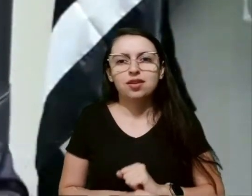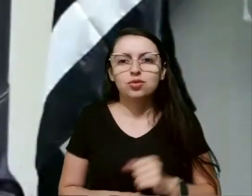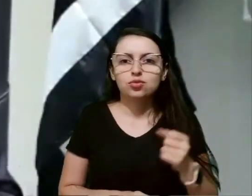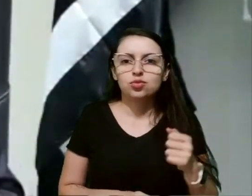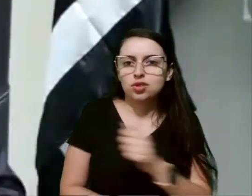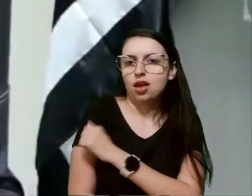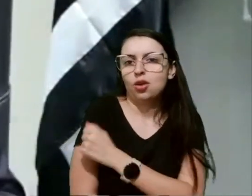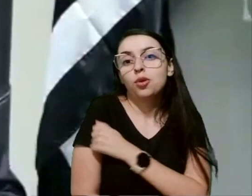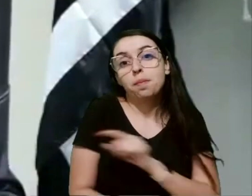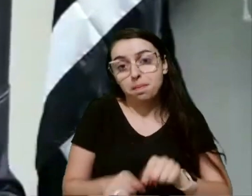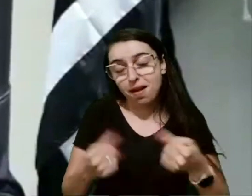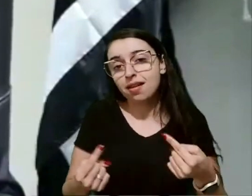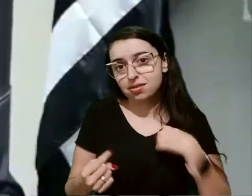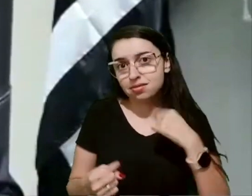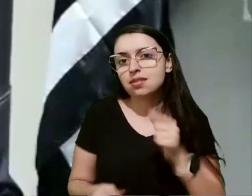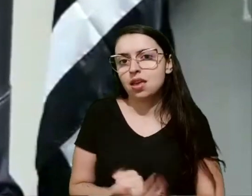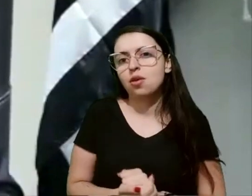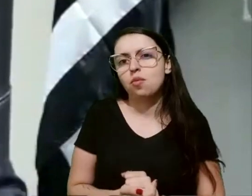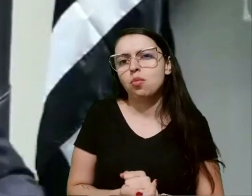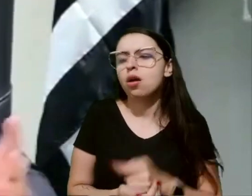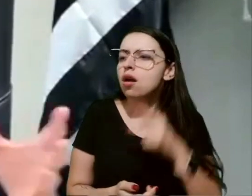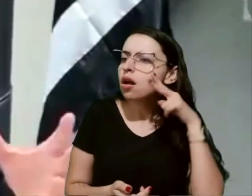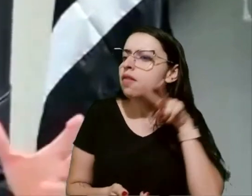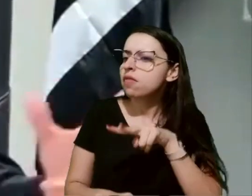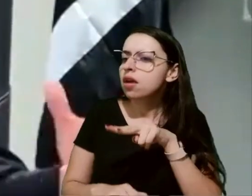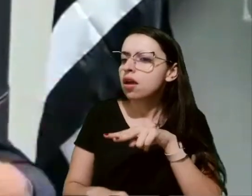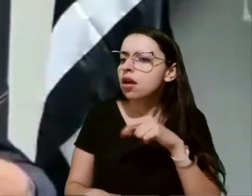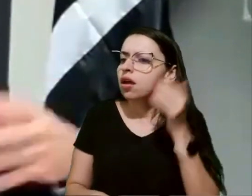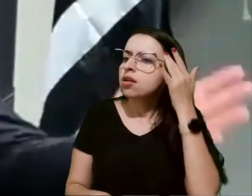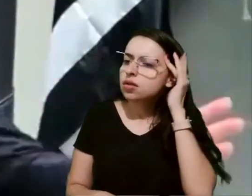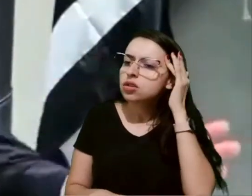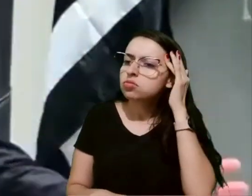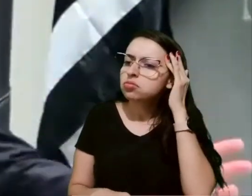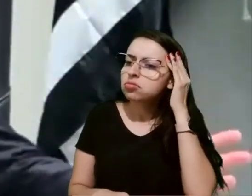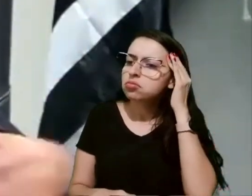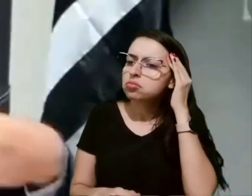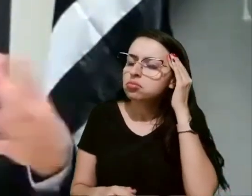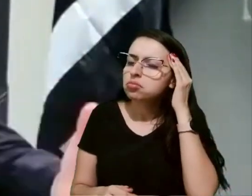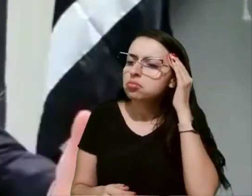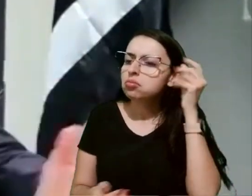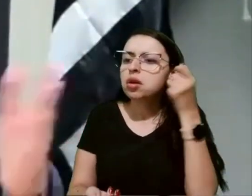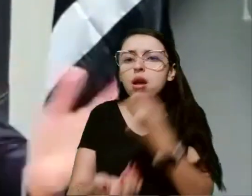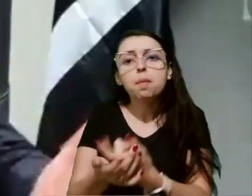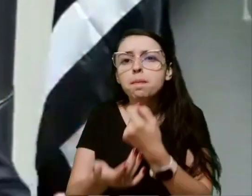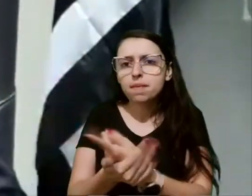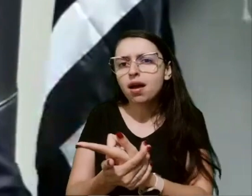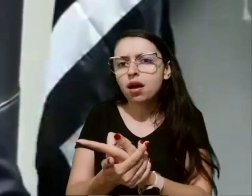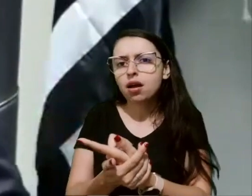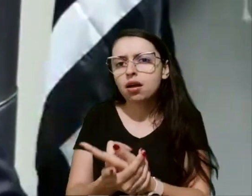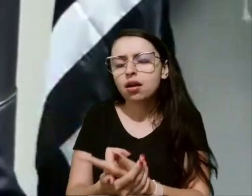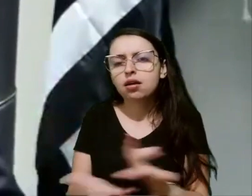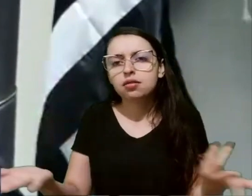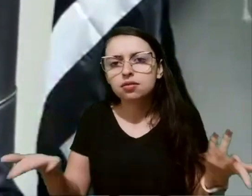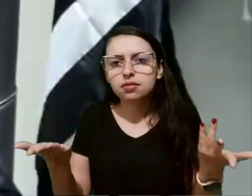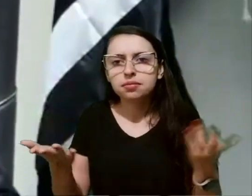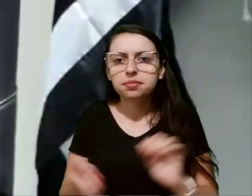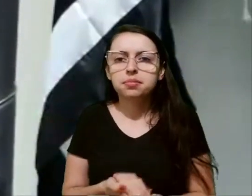interesse em saber, mas tá bom, e a recuperabilidade? Como é que funciona o sistema? As pessoas não pagam as dívidas, qual que é a taxa em centavos por real,